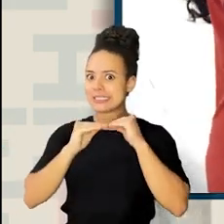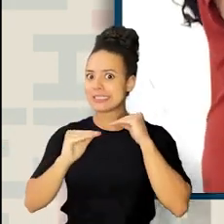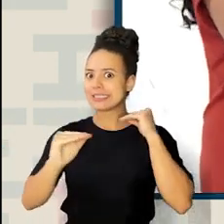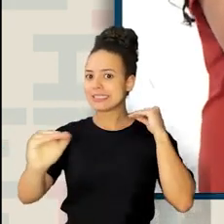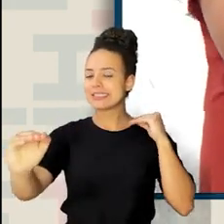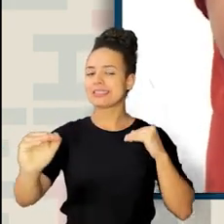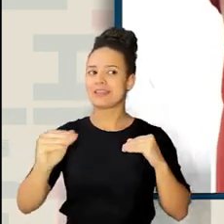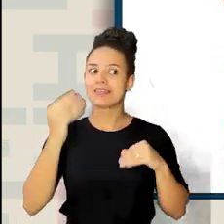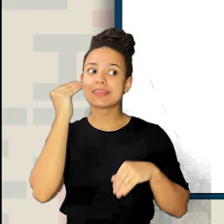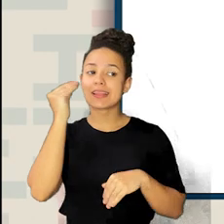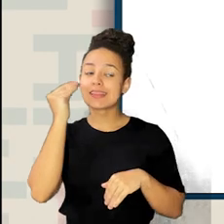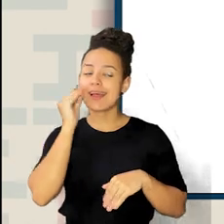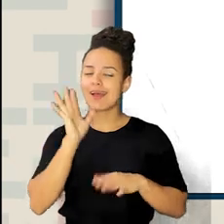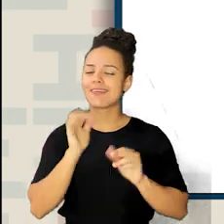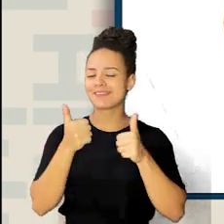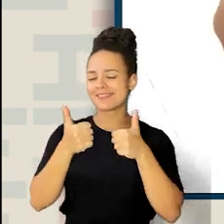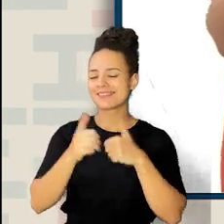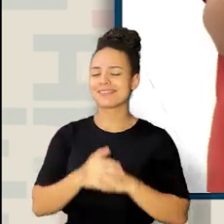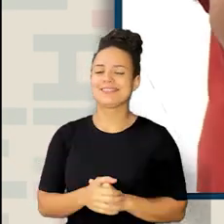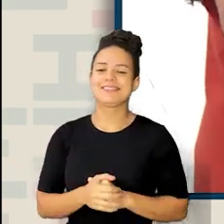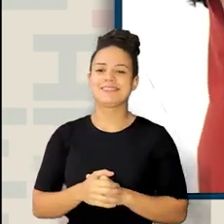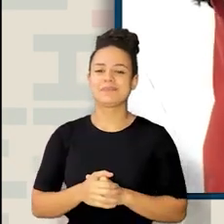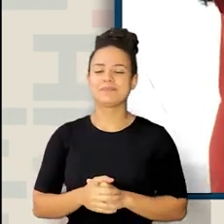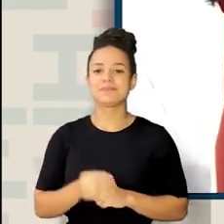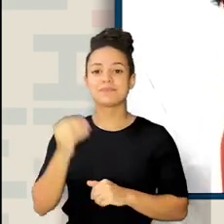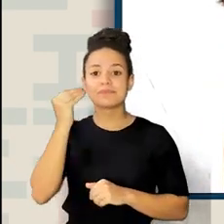tentar. Vamos lá.